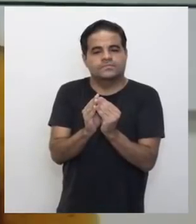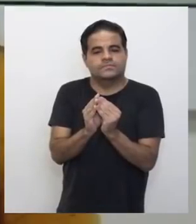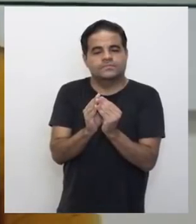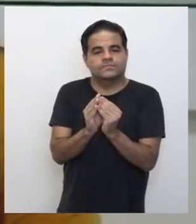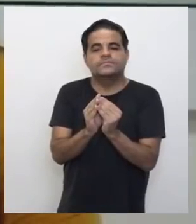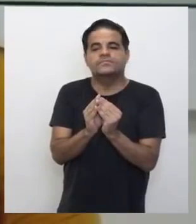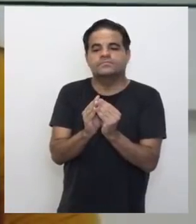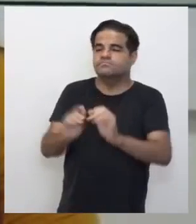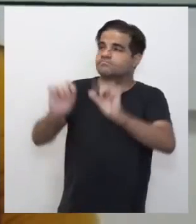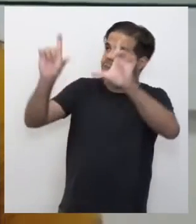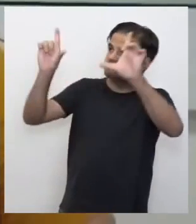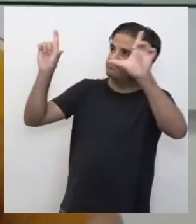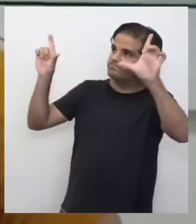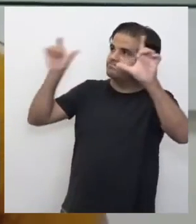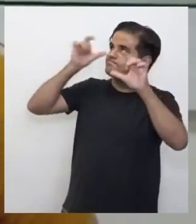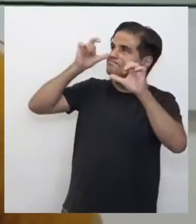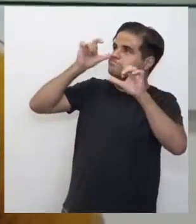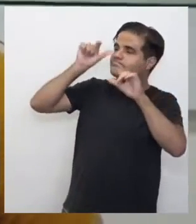É aí na tela para vocês,